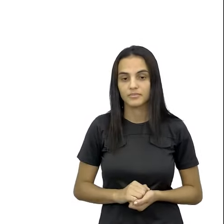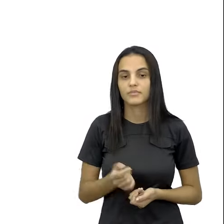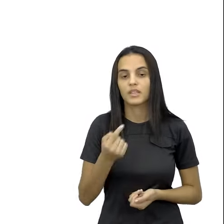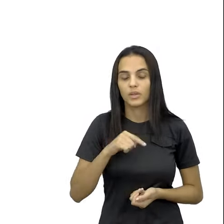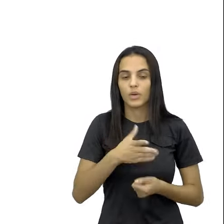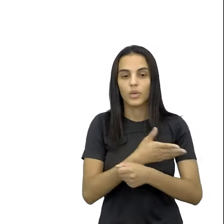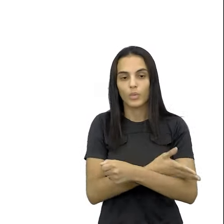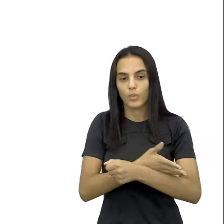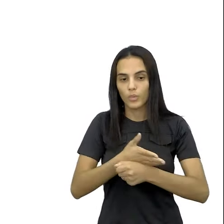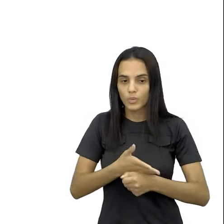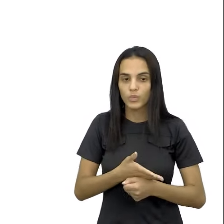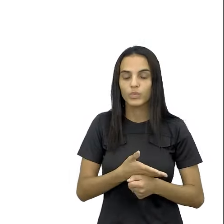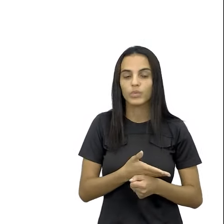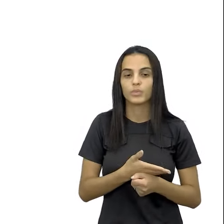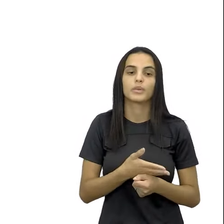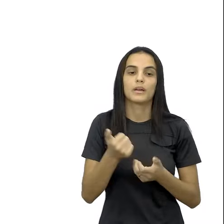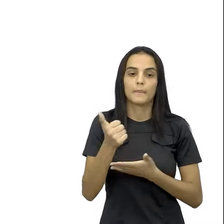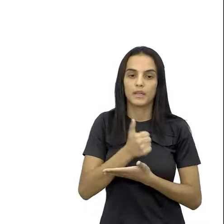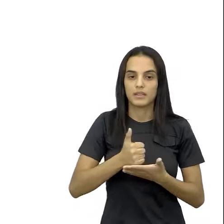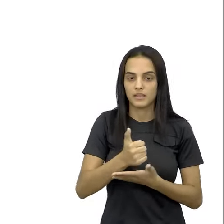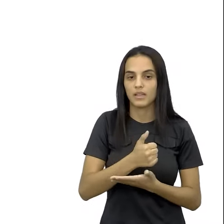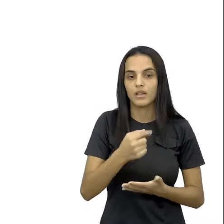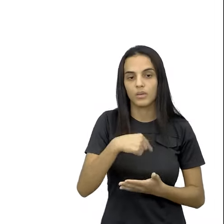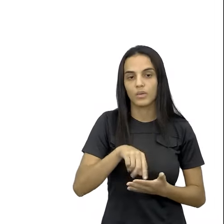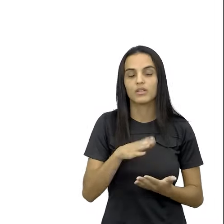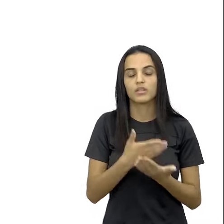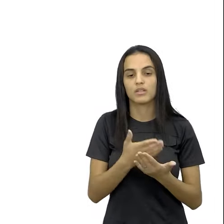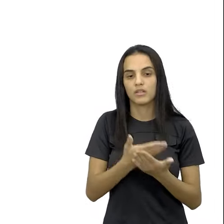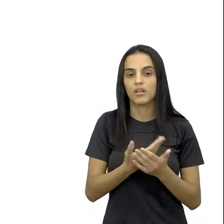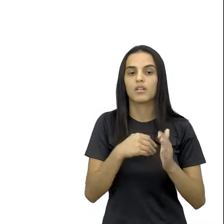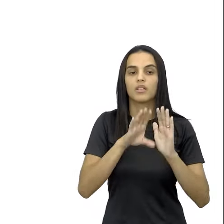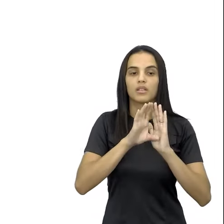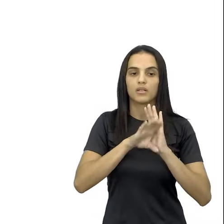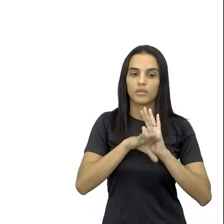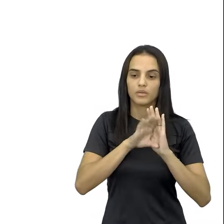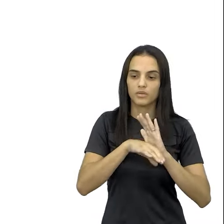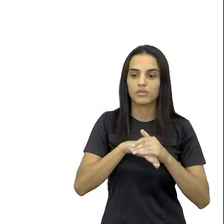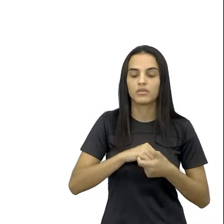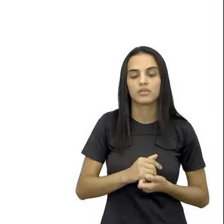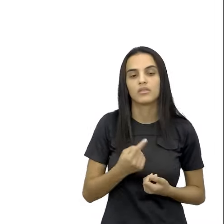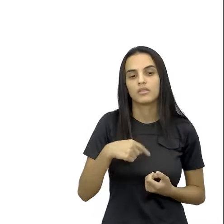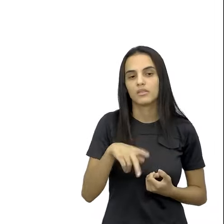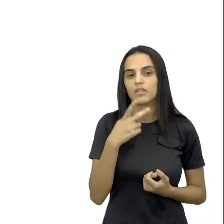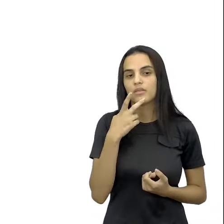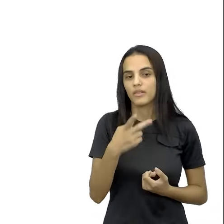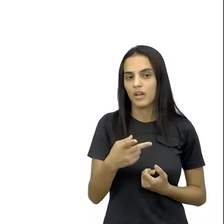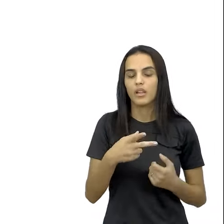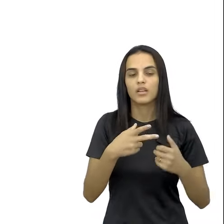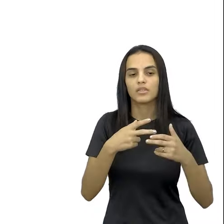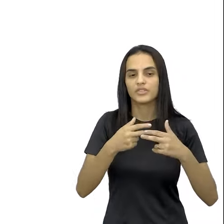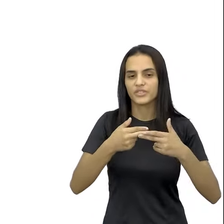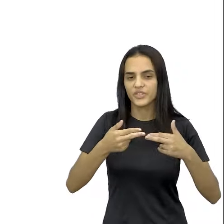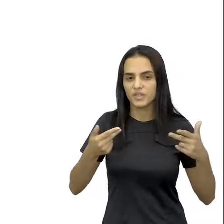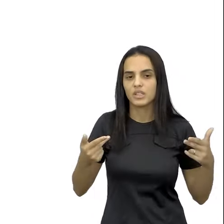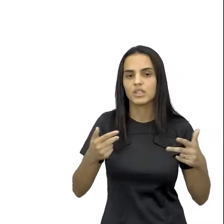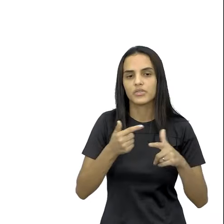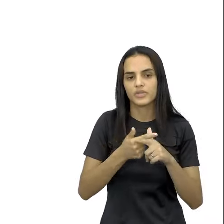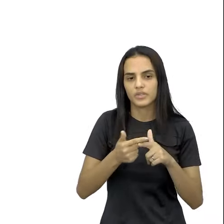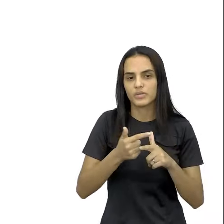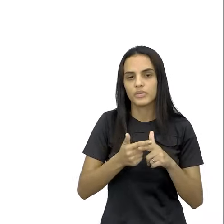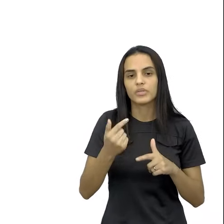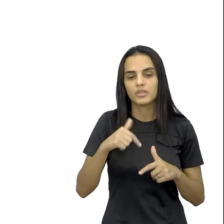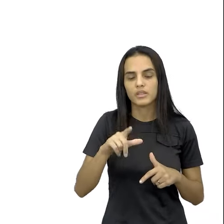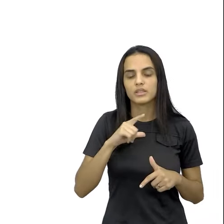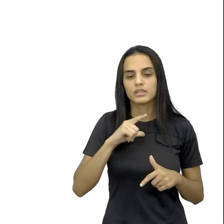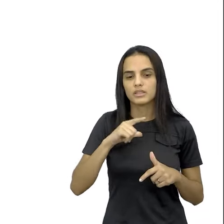a gente costumava muito basear nossas aulas em conteúdos, e quando a gente falava de múltiplo e de divisor, a gente já